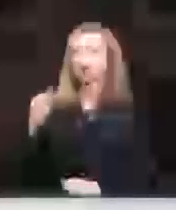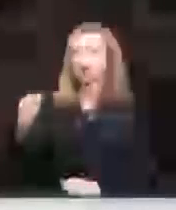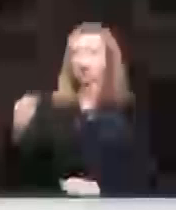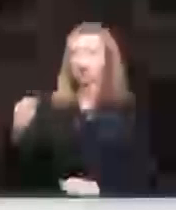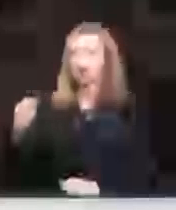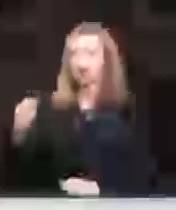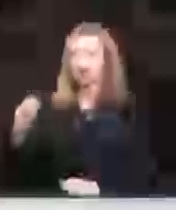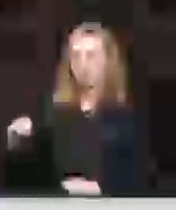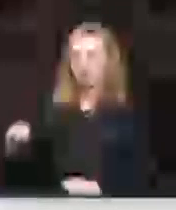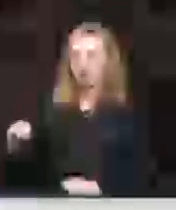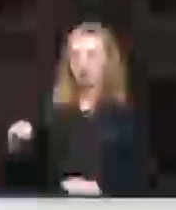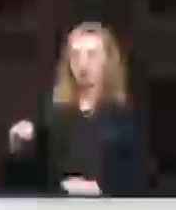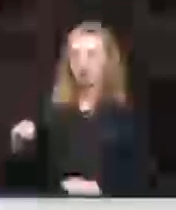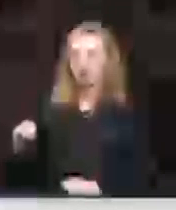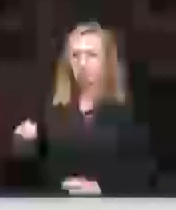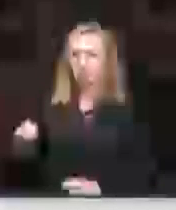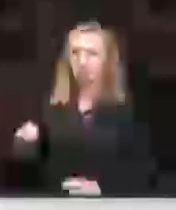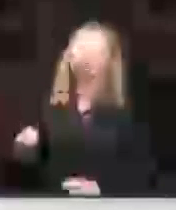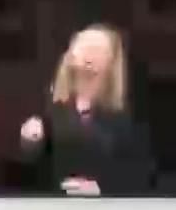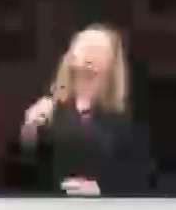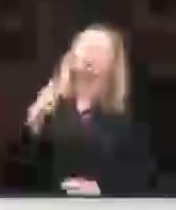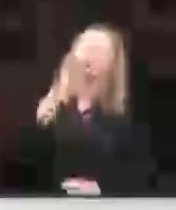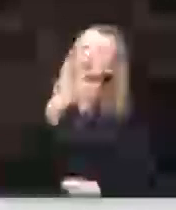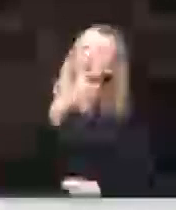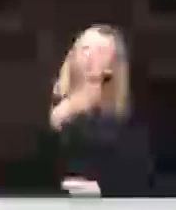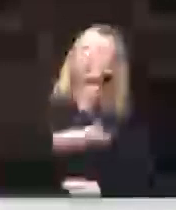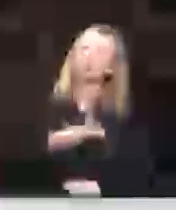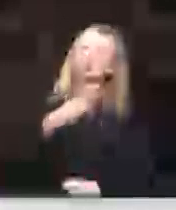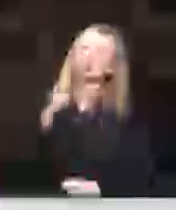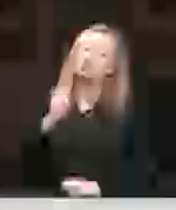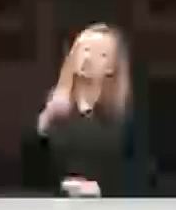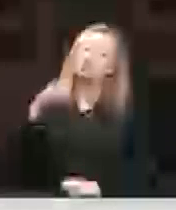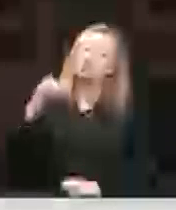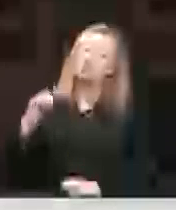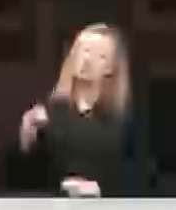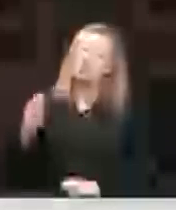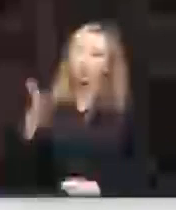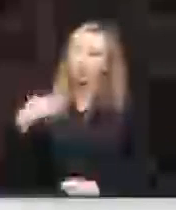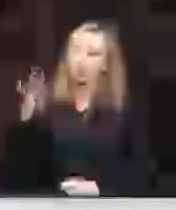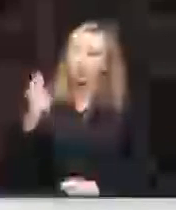370 bilhões de reais. Obviamente,